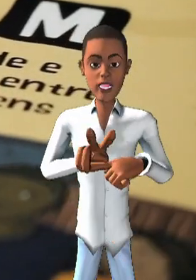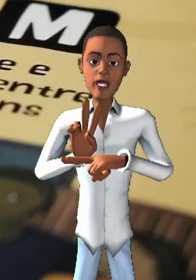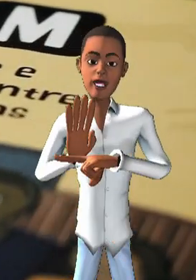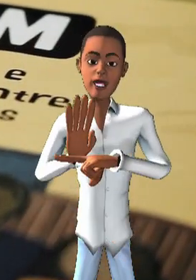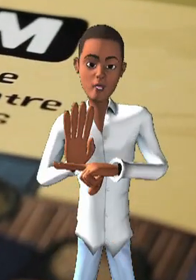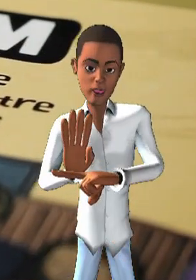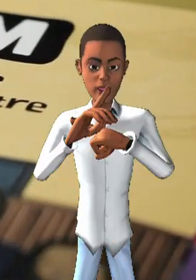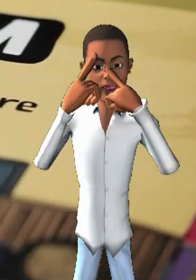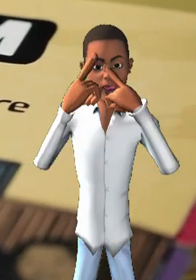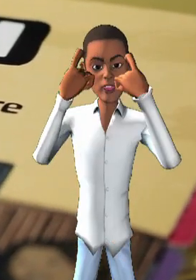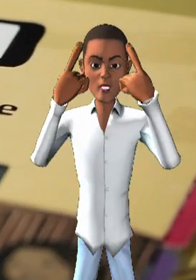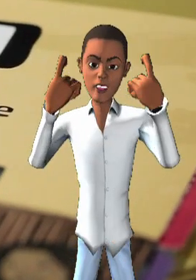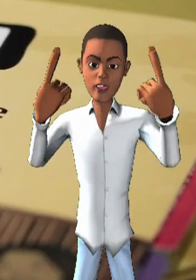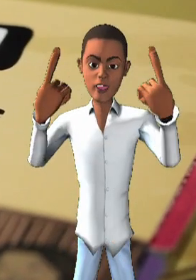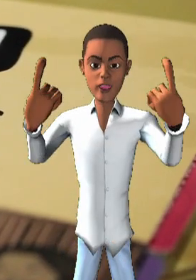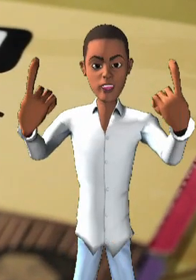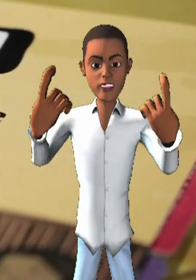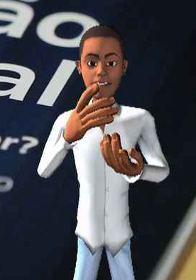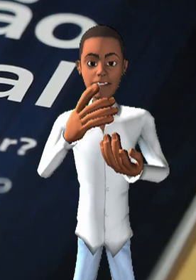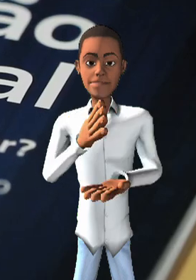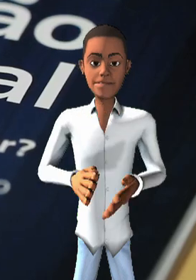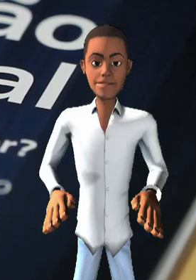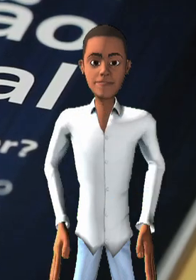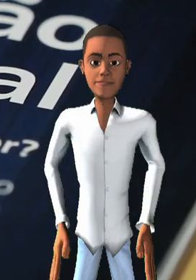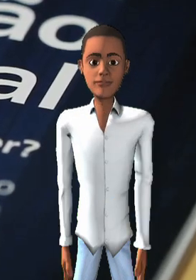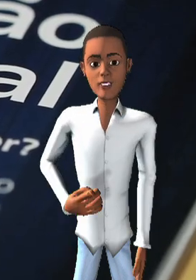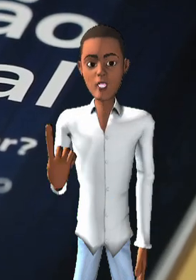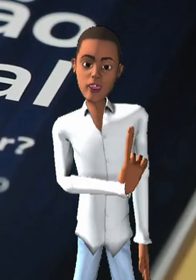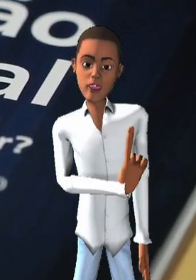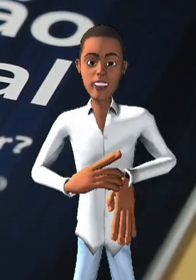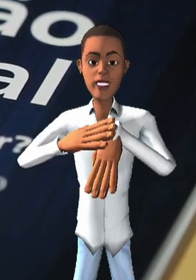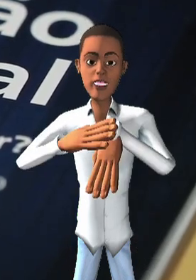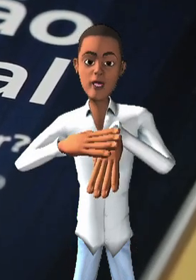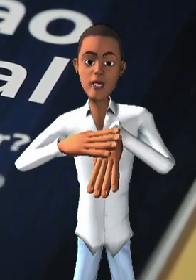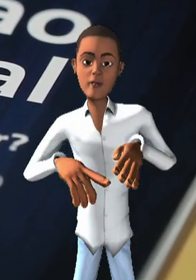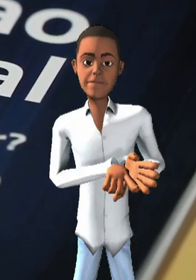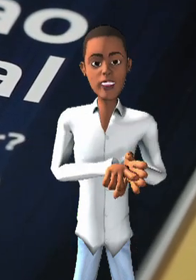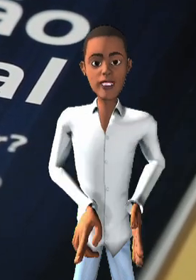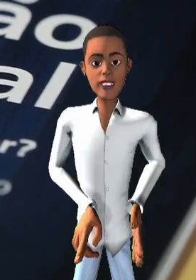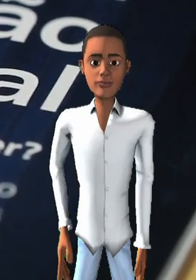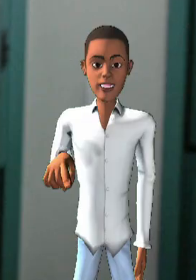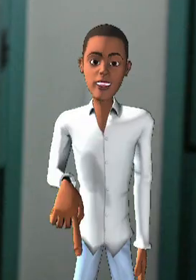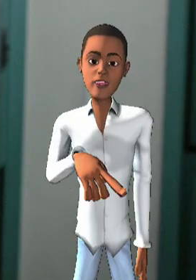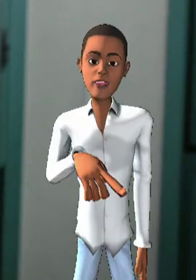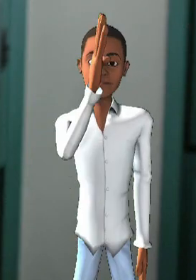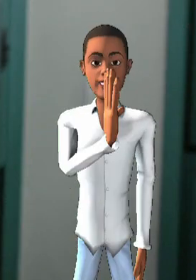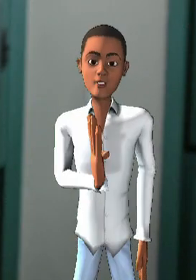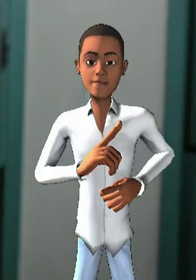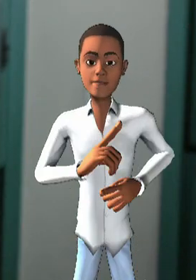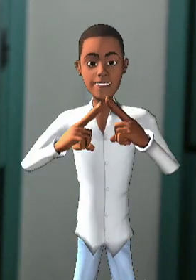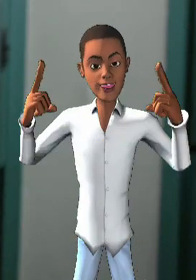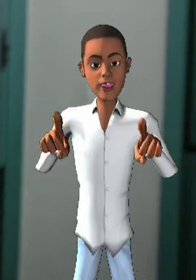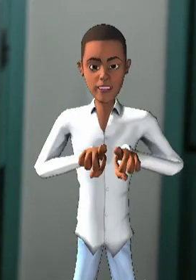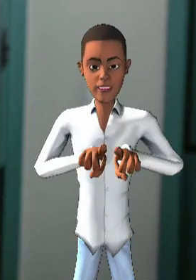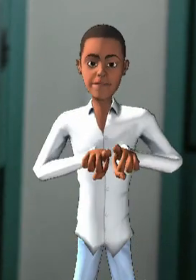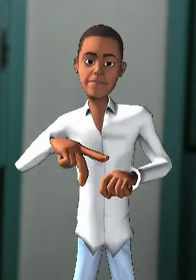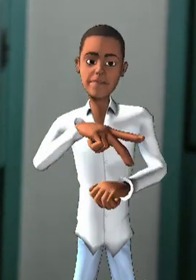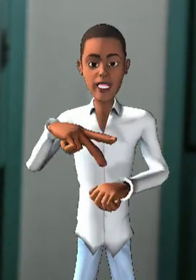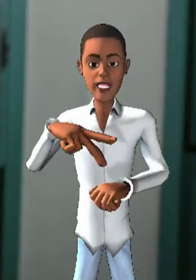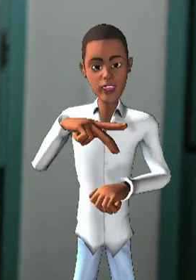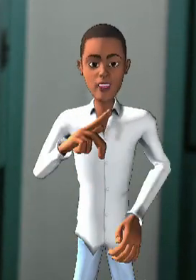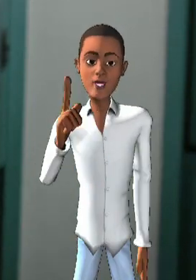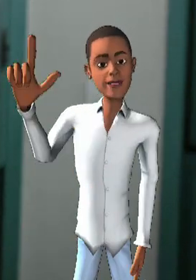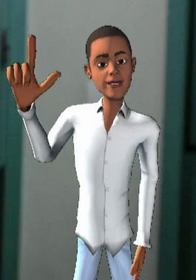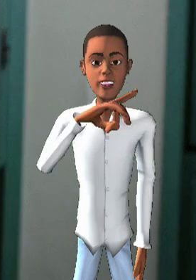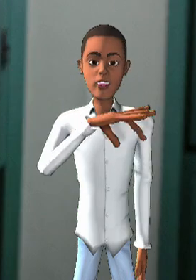transformação, né, e para eliminar certos ciclos de violência. Então, a gente fez uma pesquisa recentemente que não aconteceu só no Brasil, mas aconteceu no